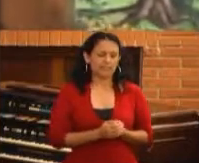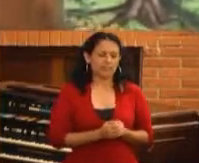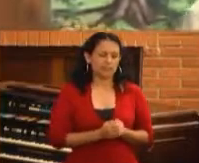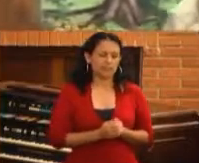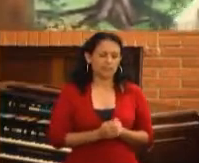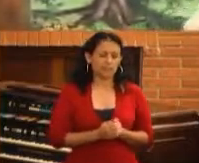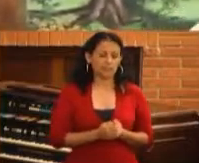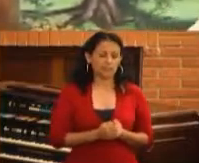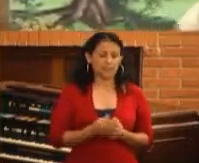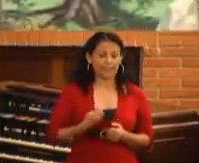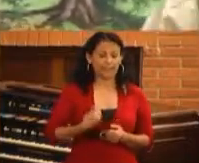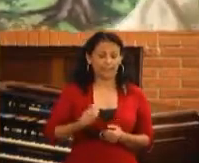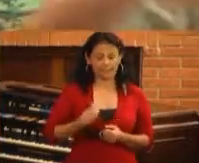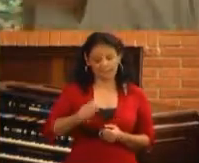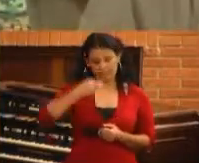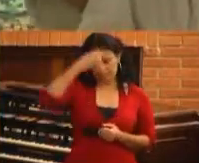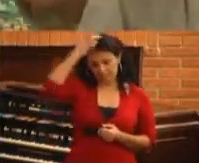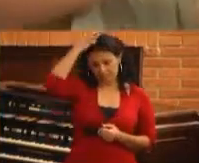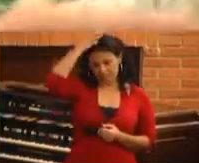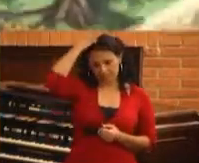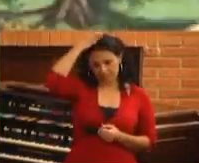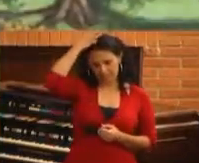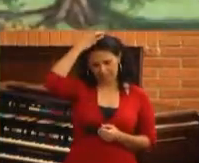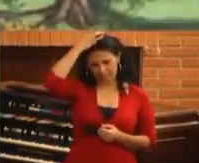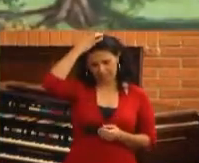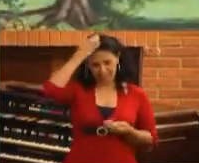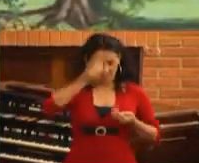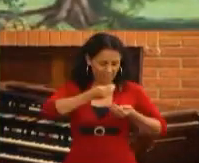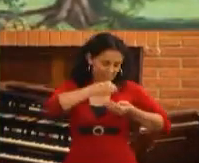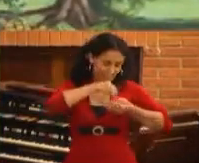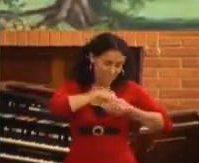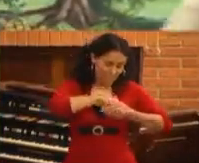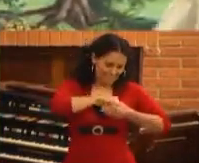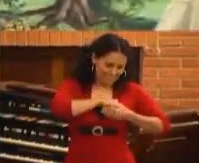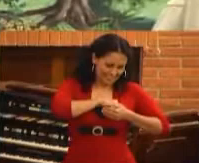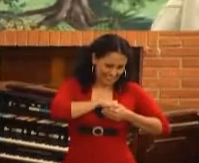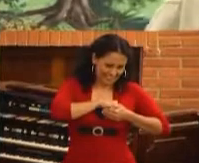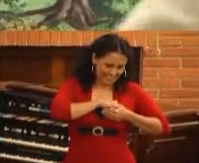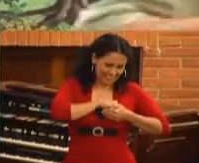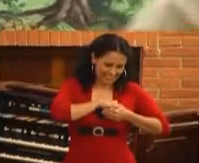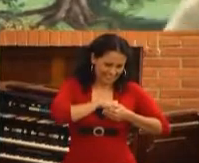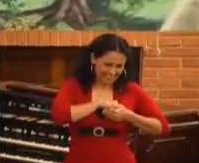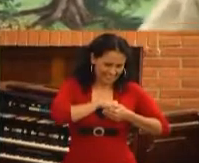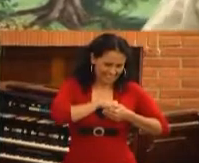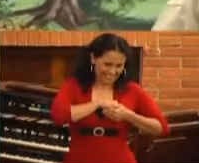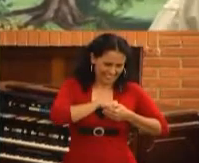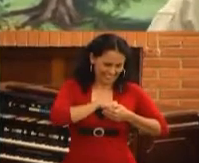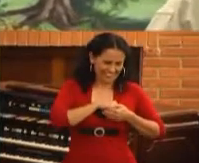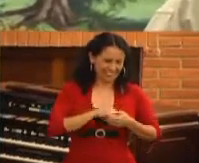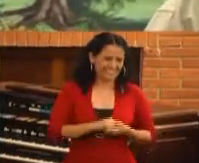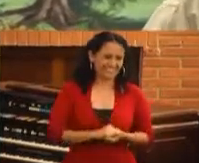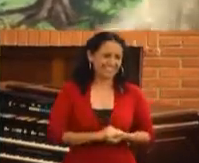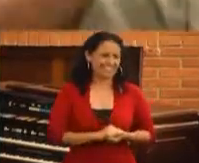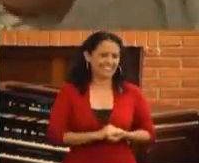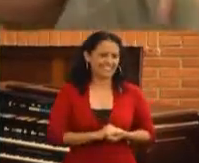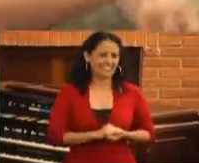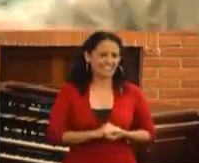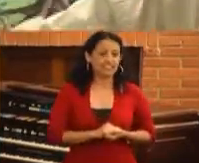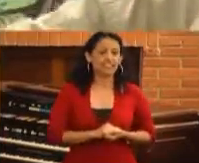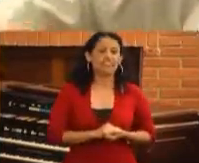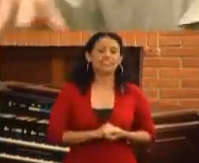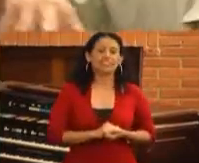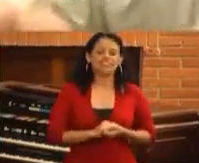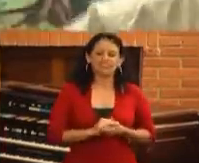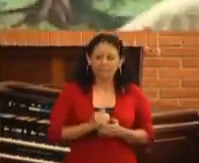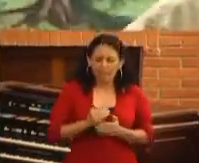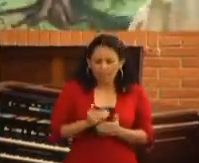Veja bem, a vida espiritual é uma vida interna oculta, que vai lá dentro. E vai funcionando,